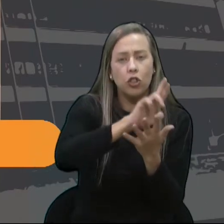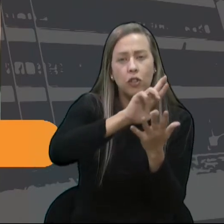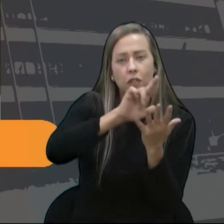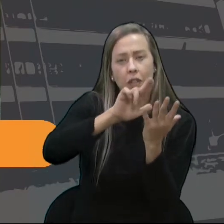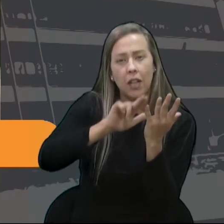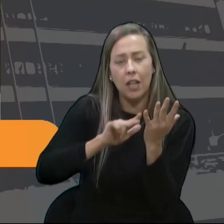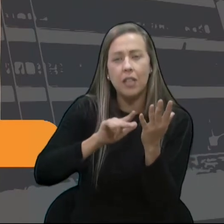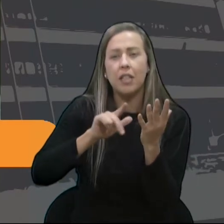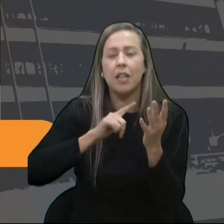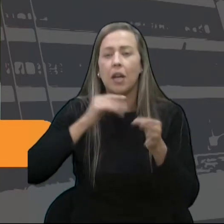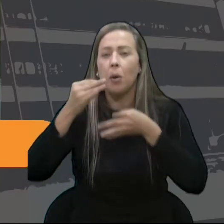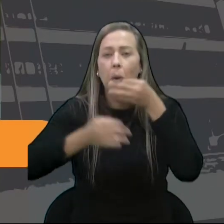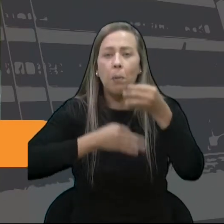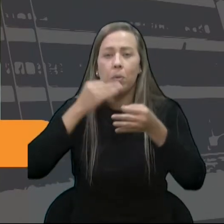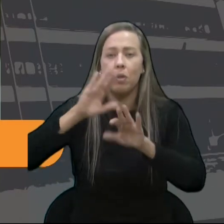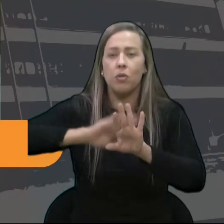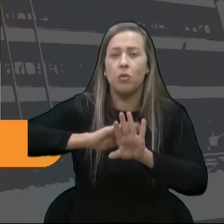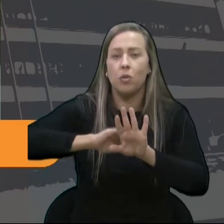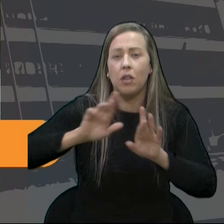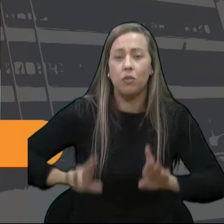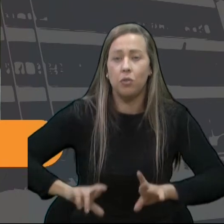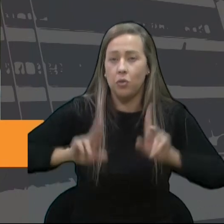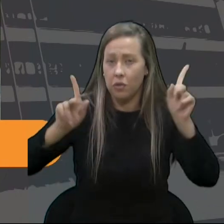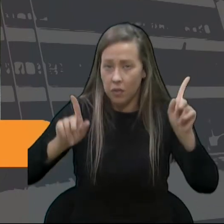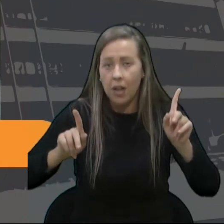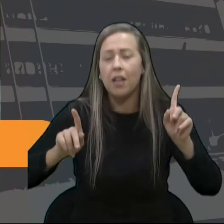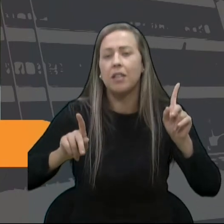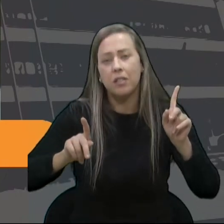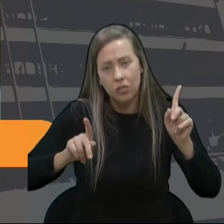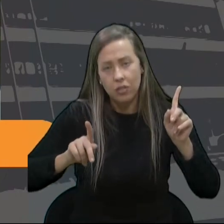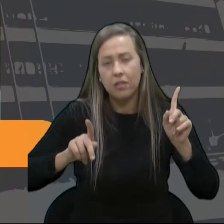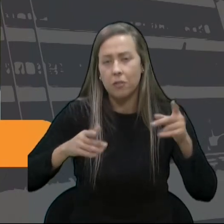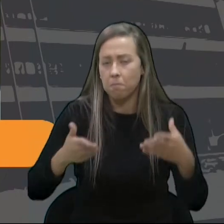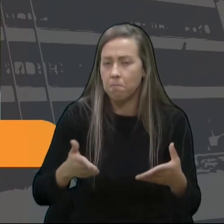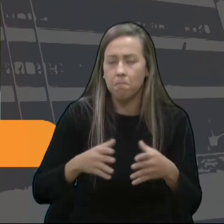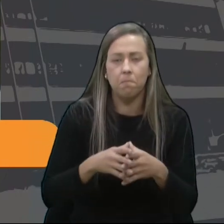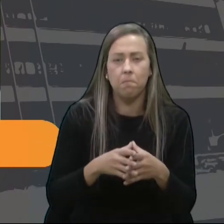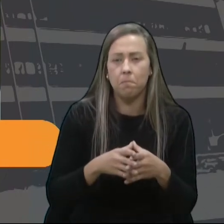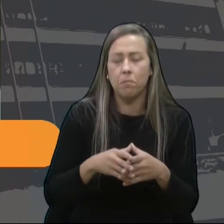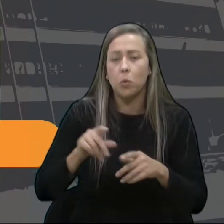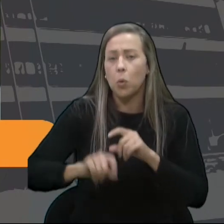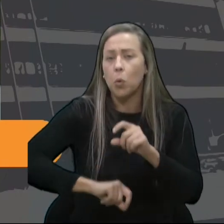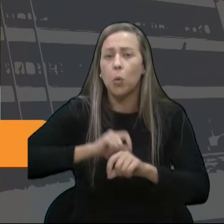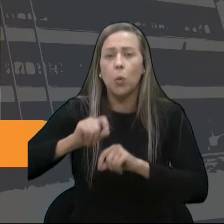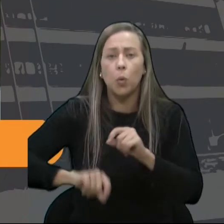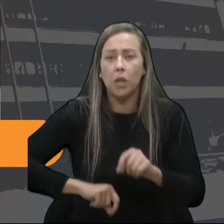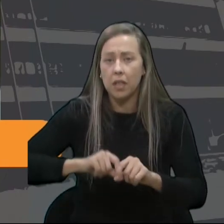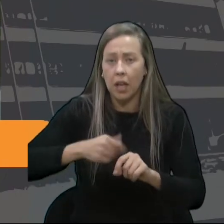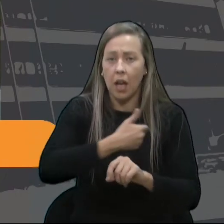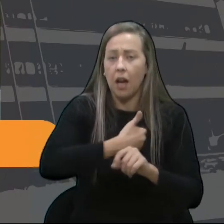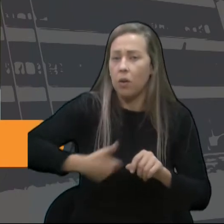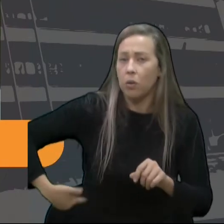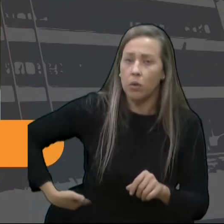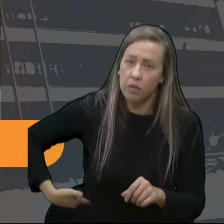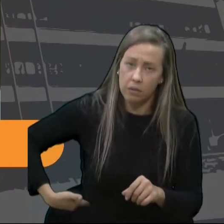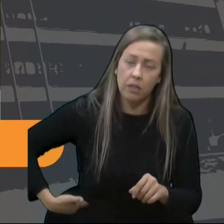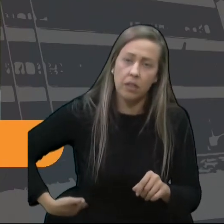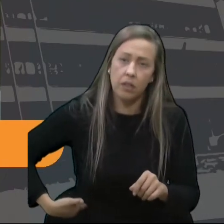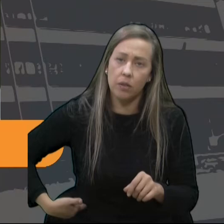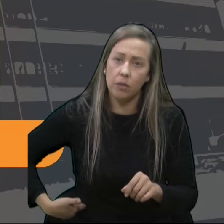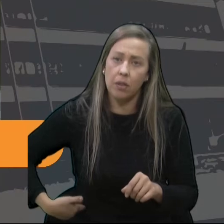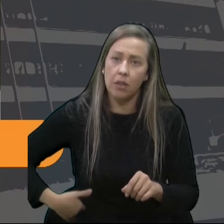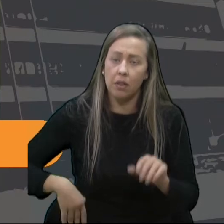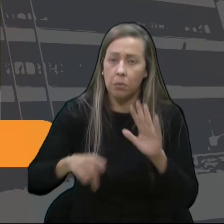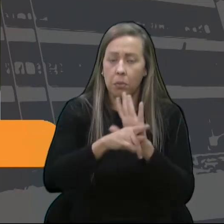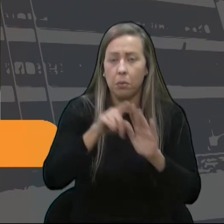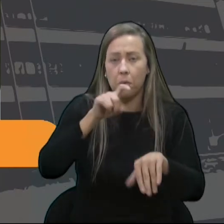têm visões e ideologias diferentes, e caberá ao governo